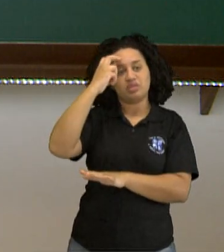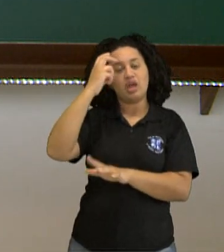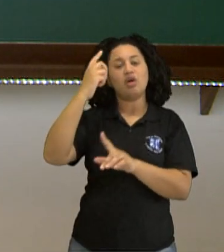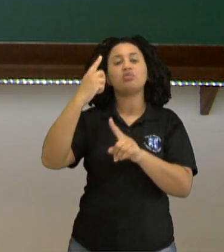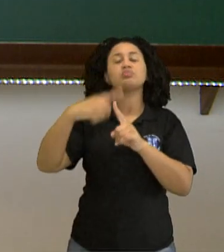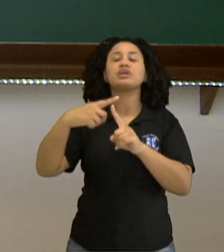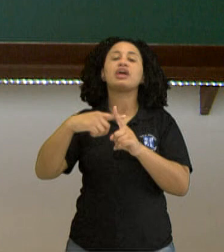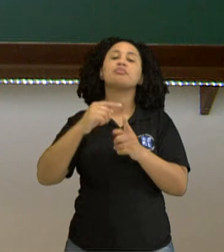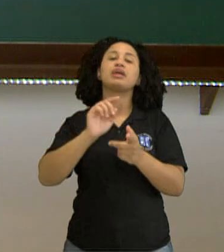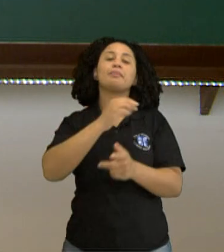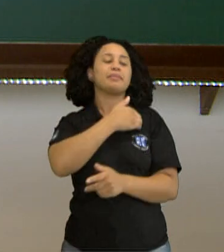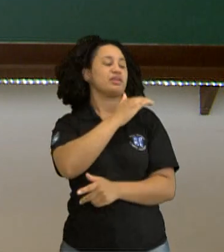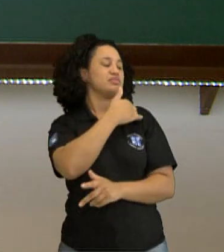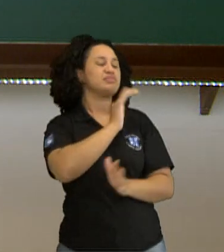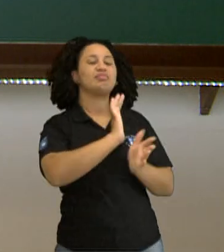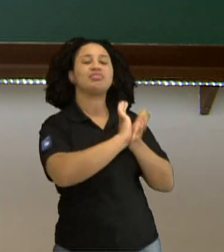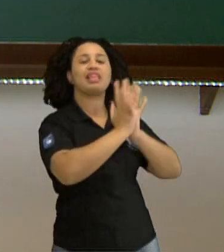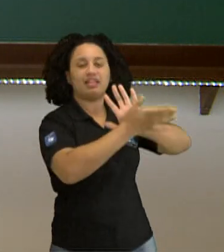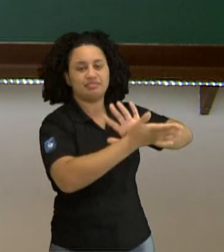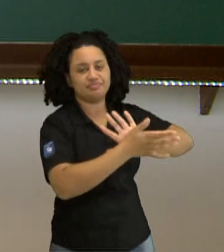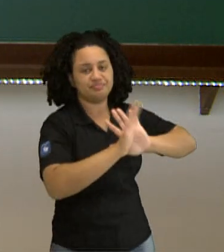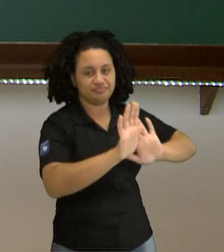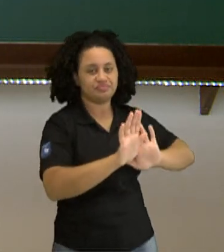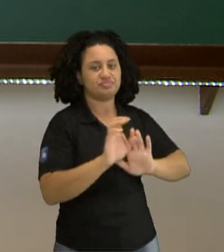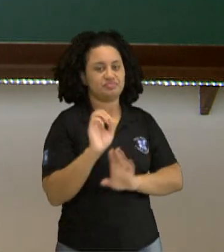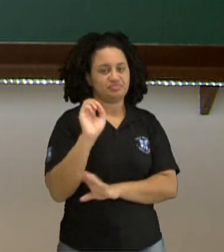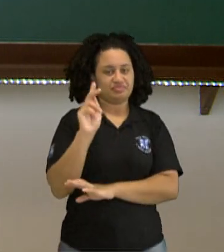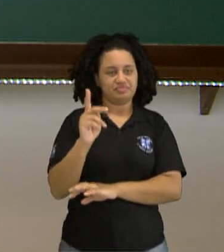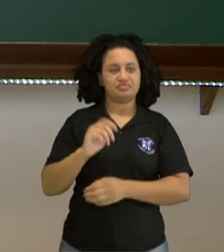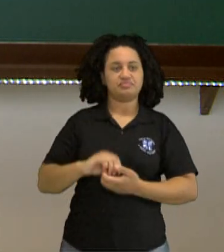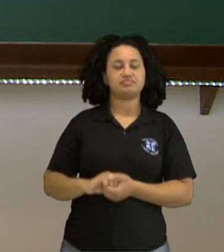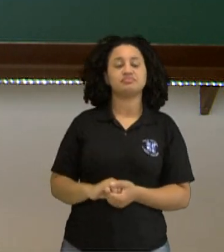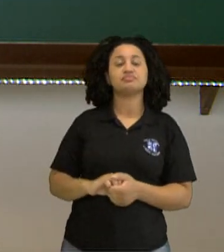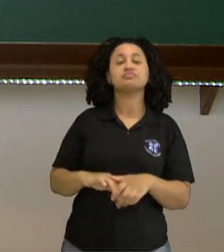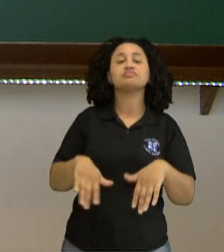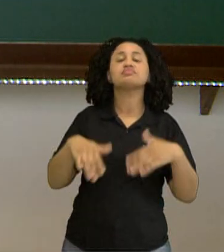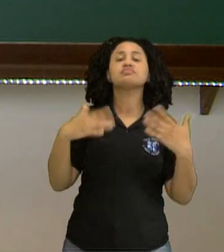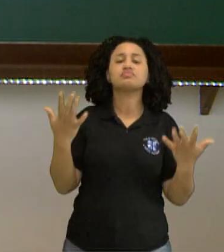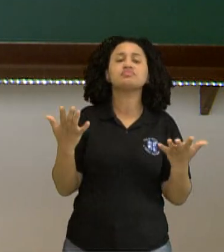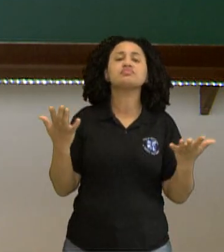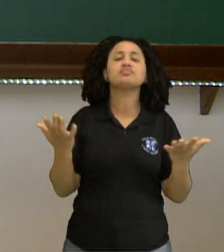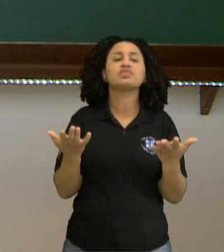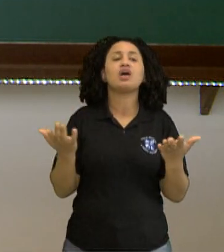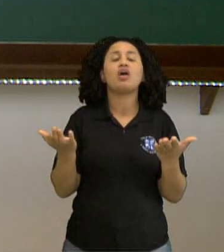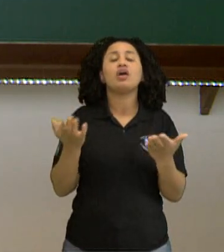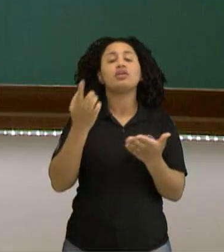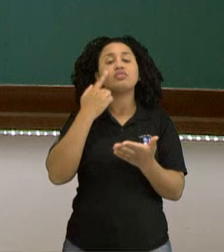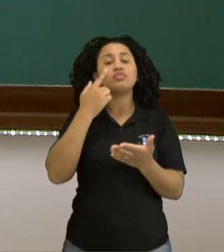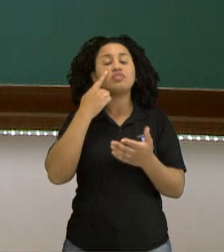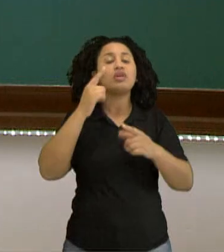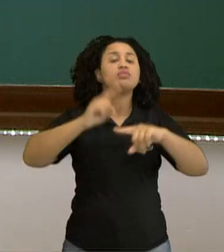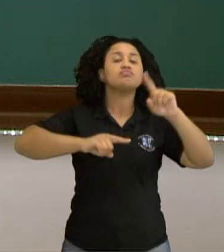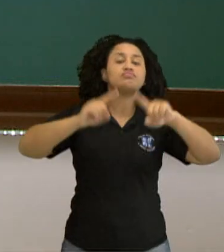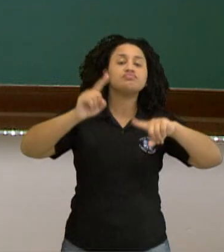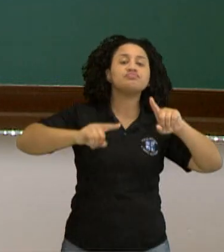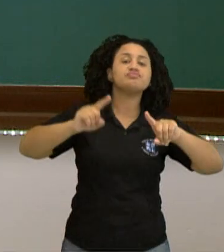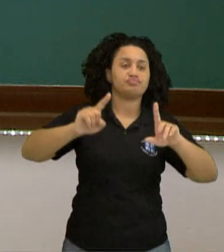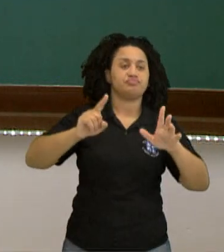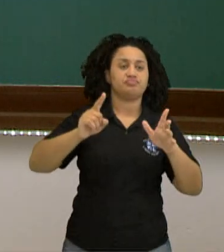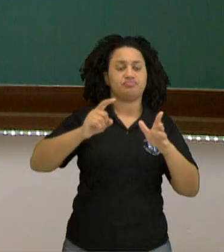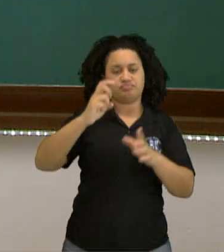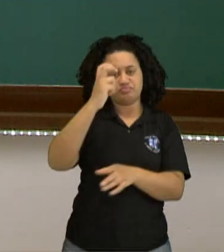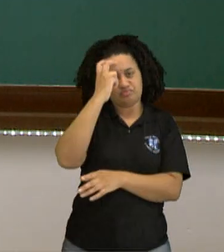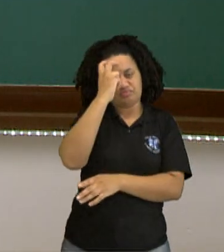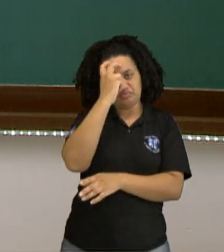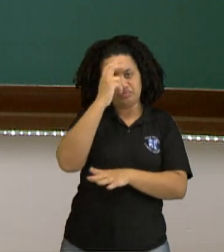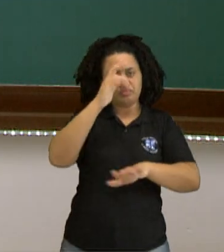de preconceitos. Tranquilo? Vamos lá? Vamos ver o relativismo. Também é